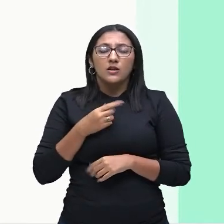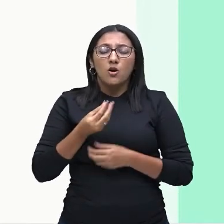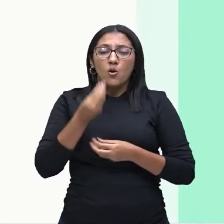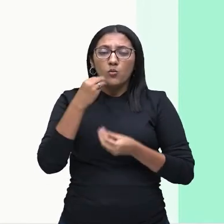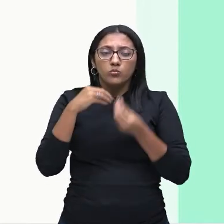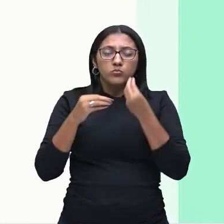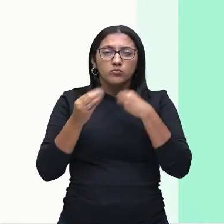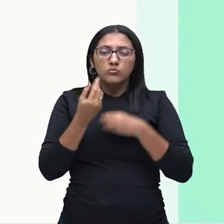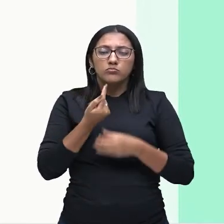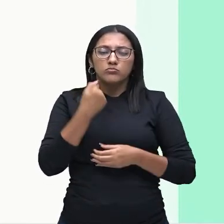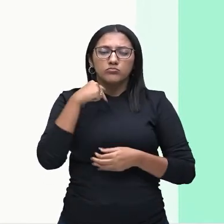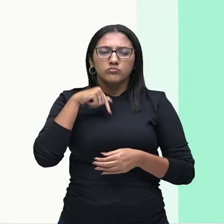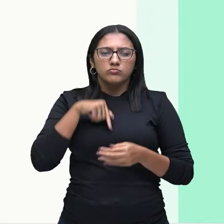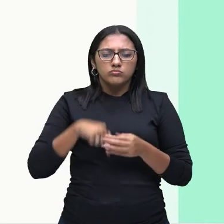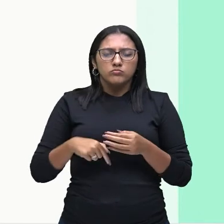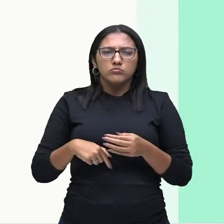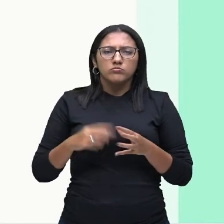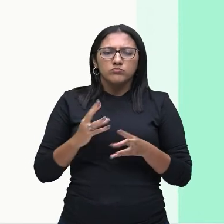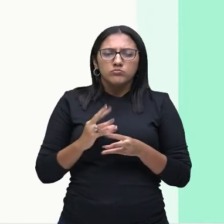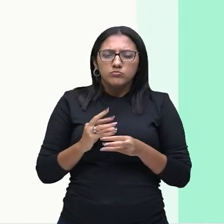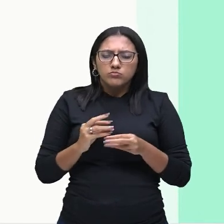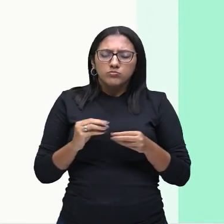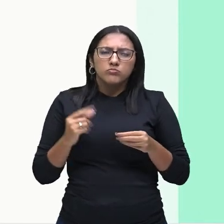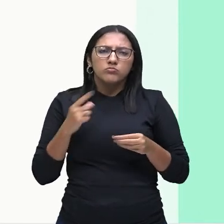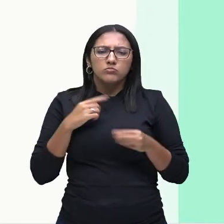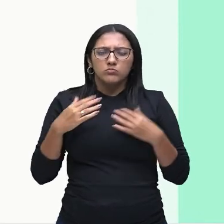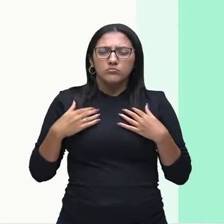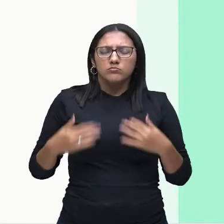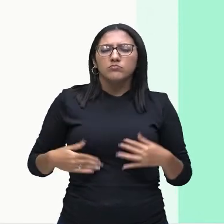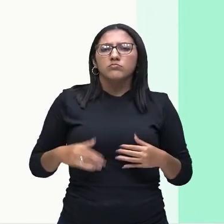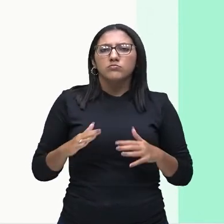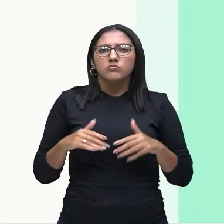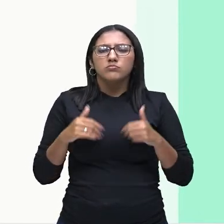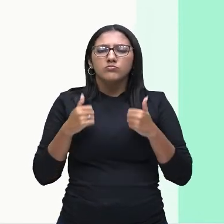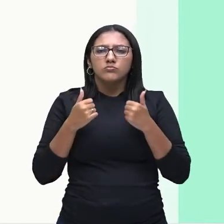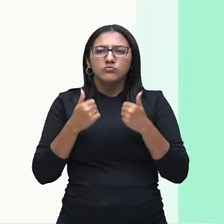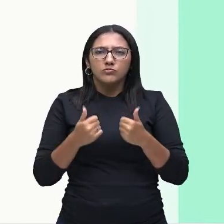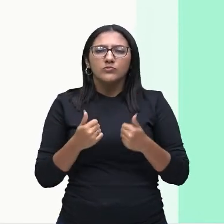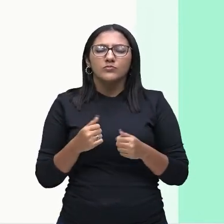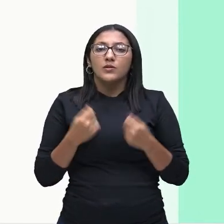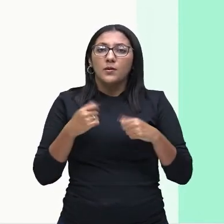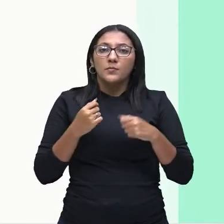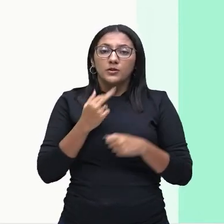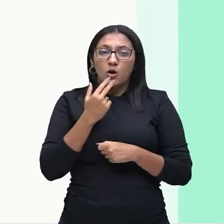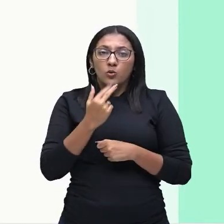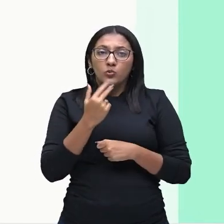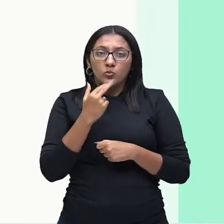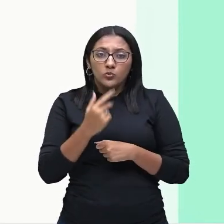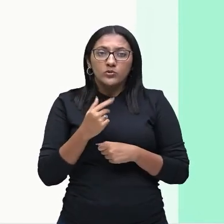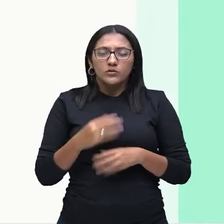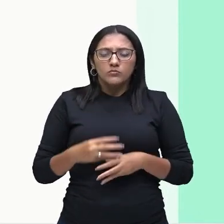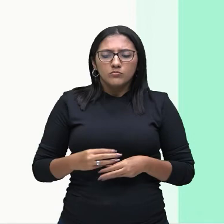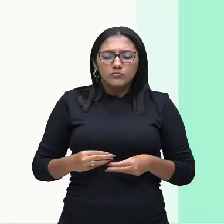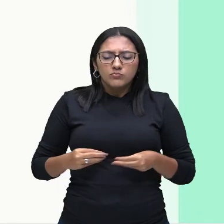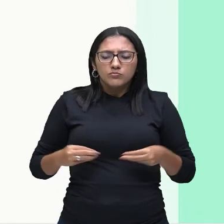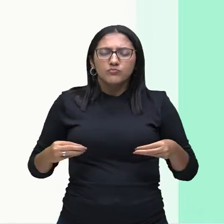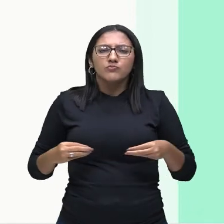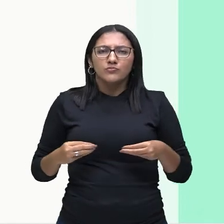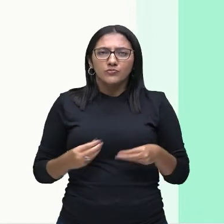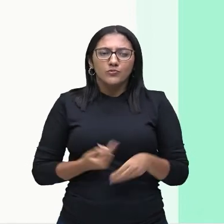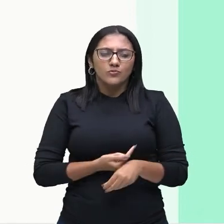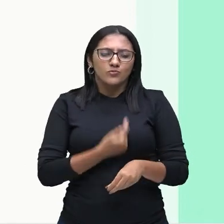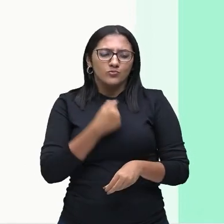nutrientes necessários, né, para que o nosso corpo funcione bem, e esses nutrientes vão ser distribuídos pelo corpo